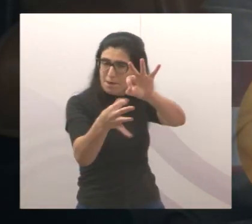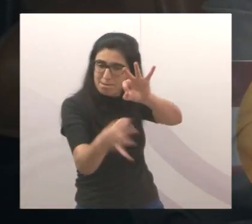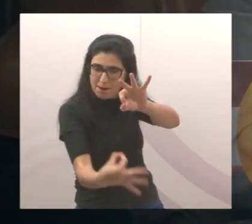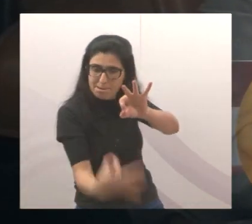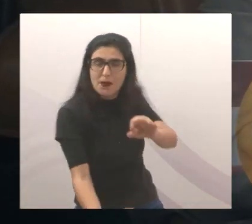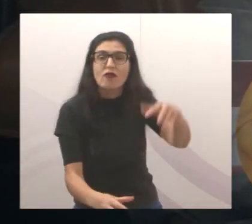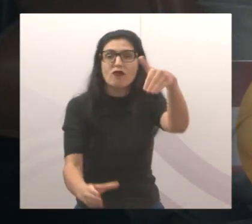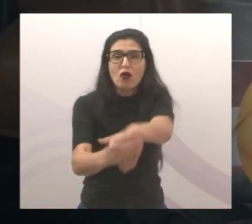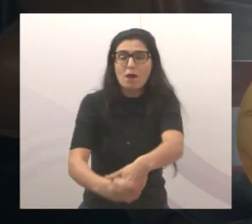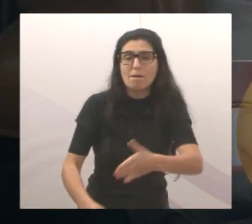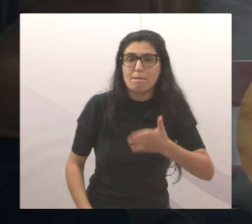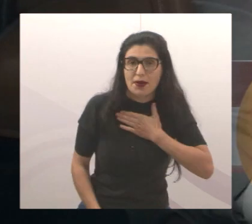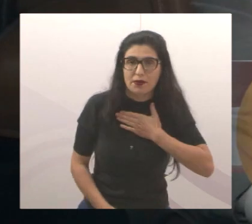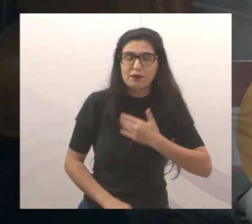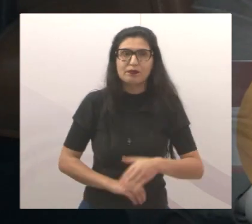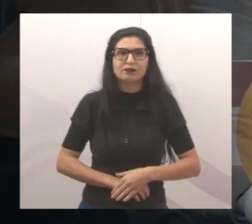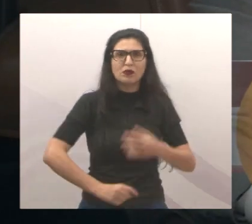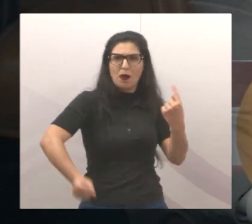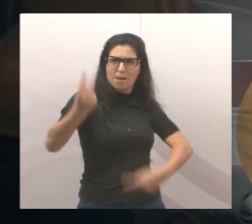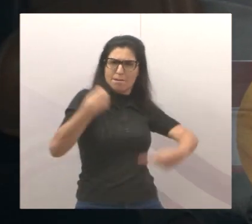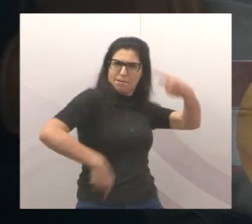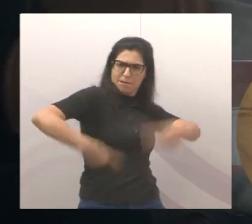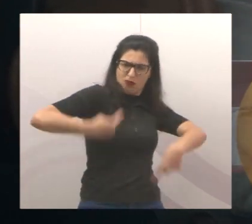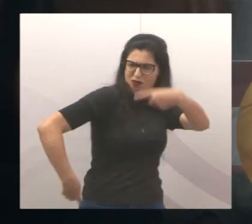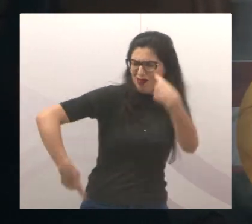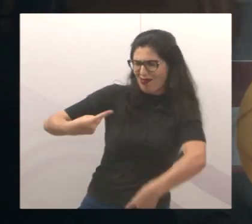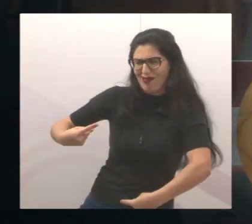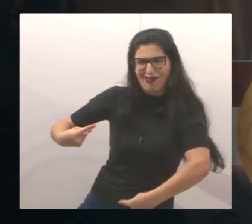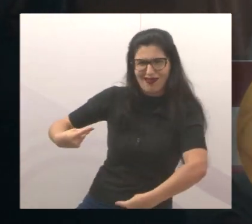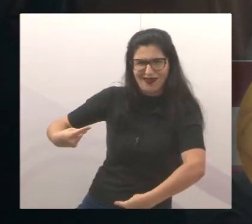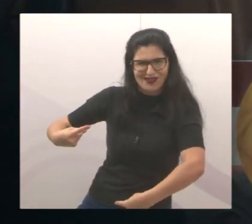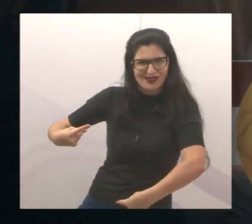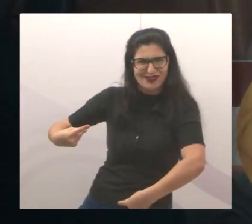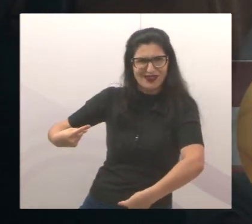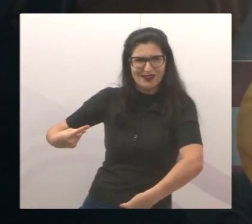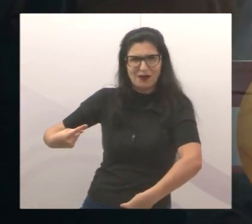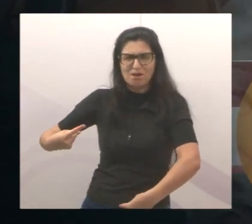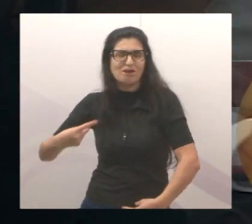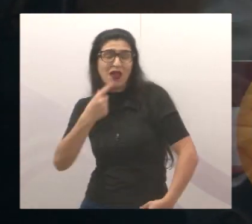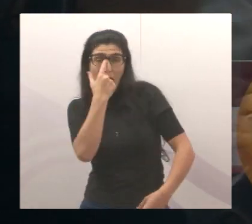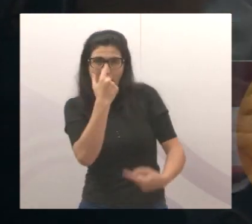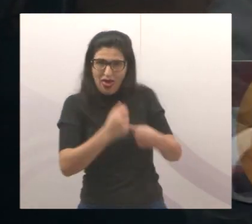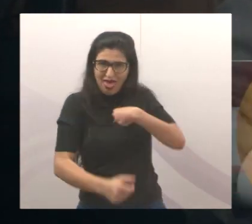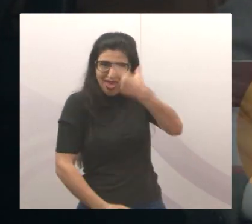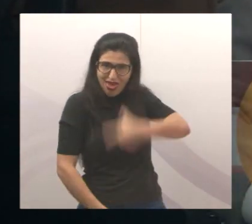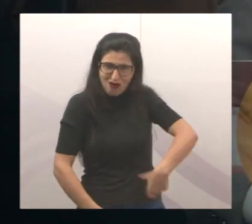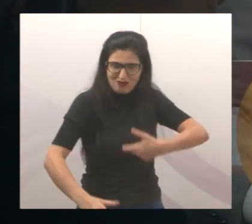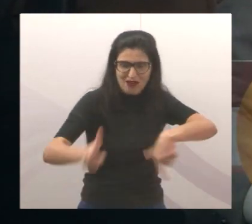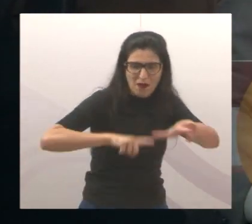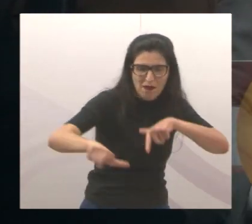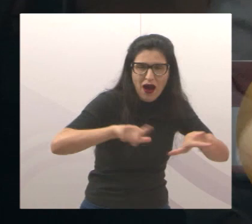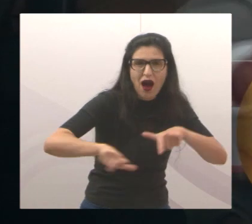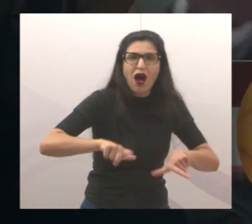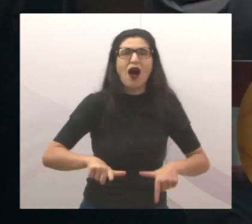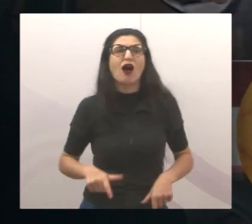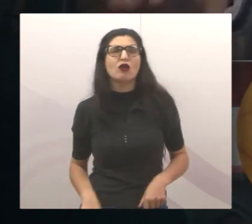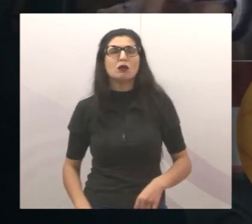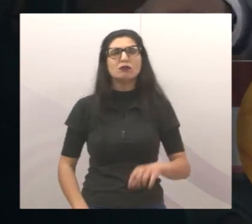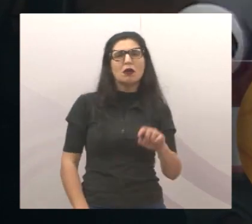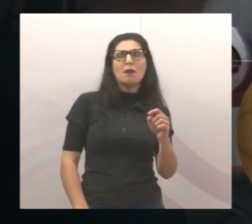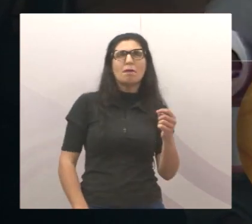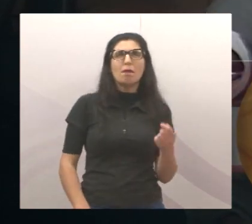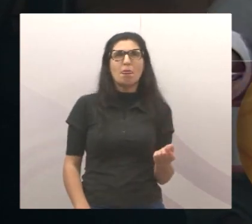e dizer que eu faço política não com o fígado, eu não faço política com o estômago, porque eu